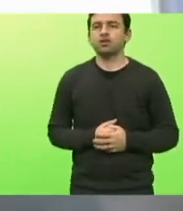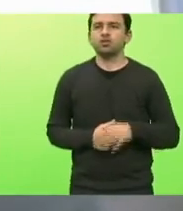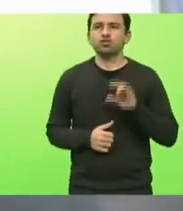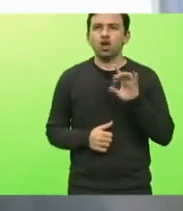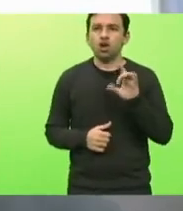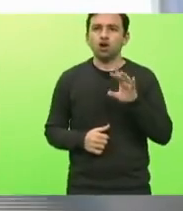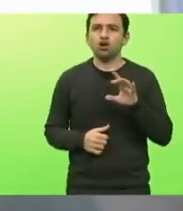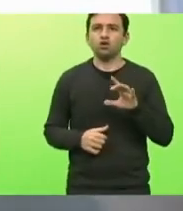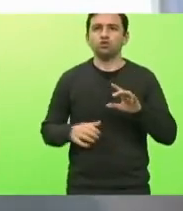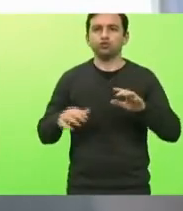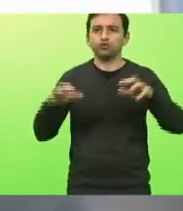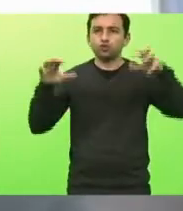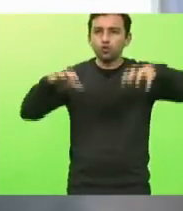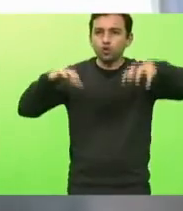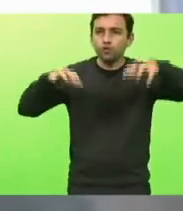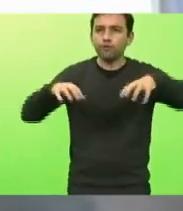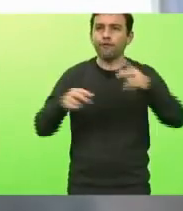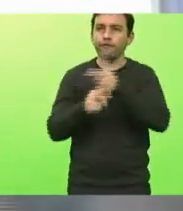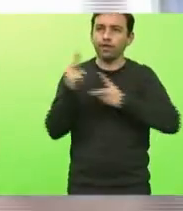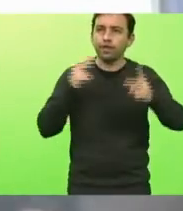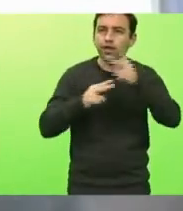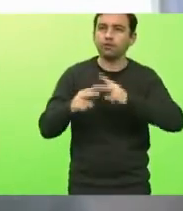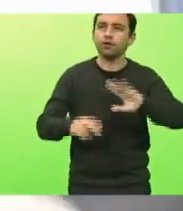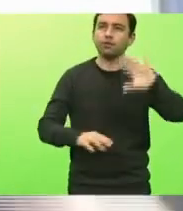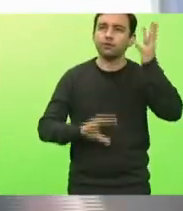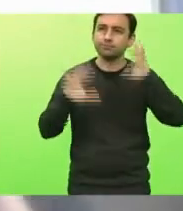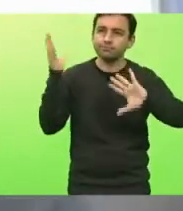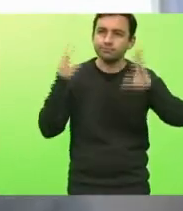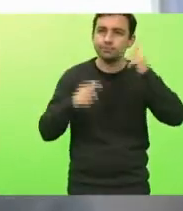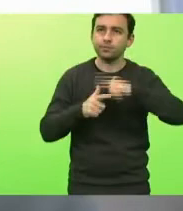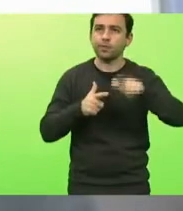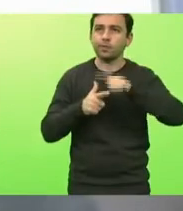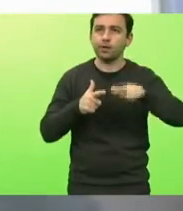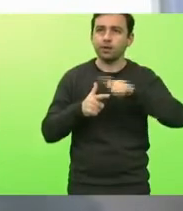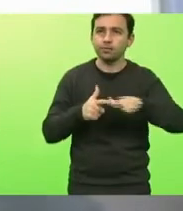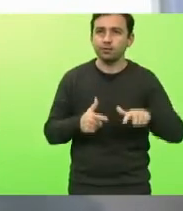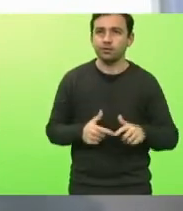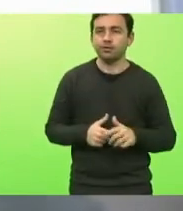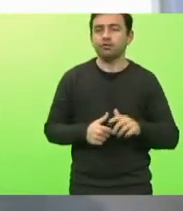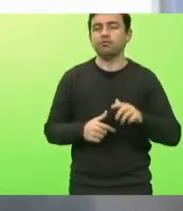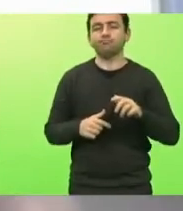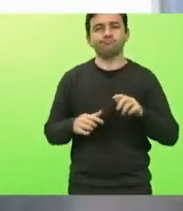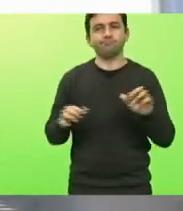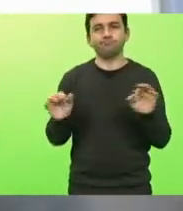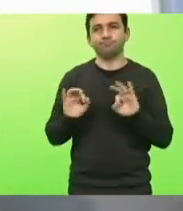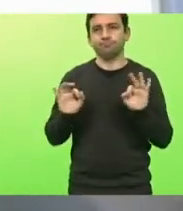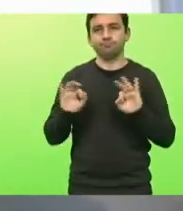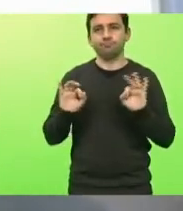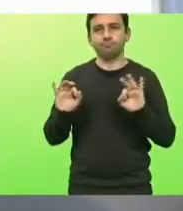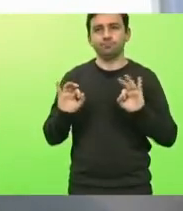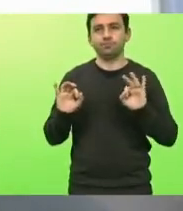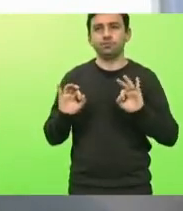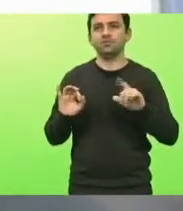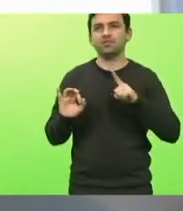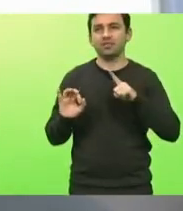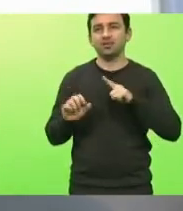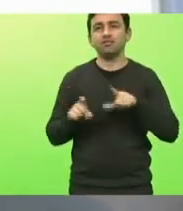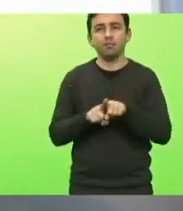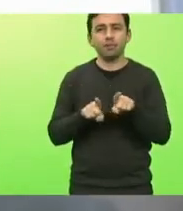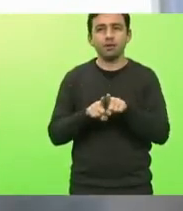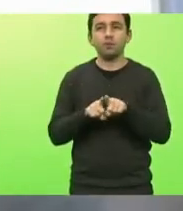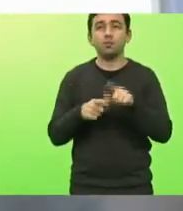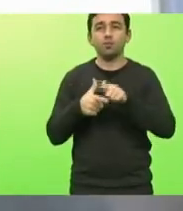causam catástrofes extremas no nosso estado. São estiagens também.